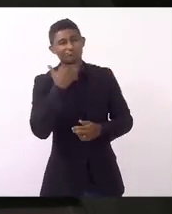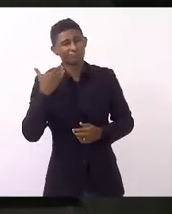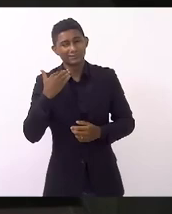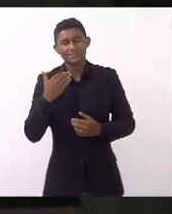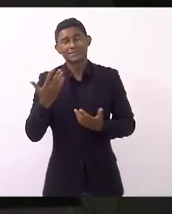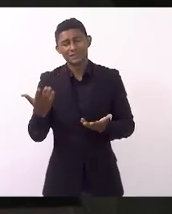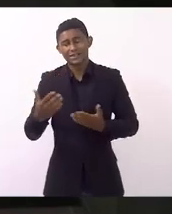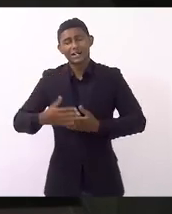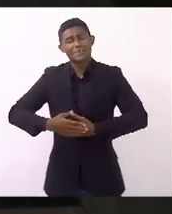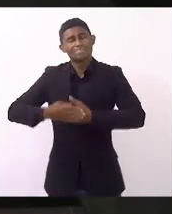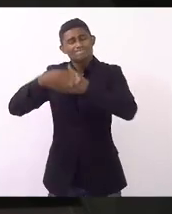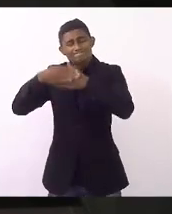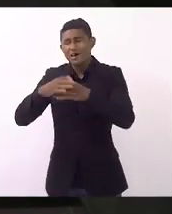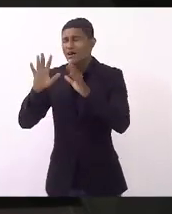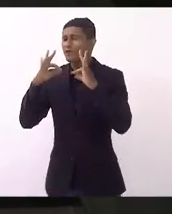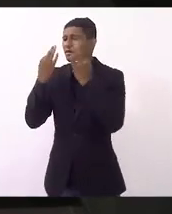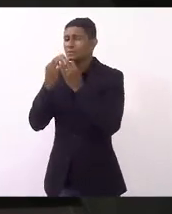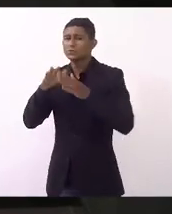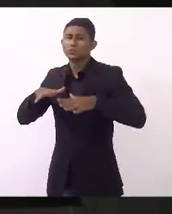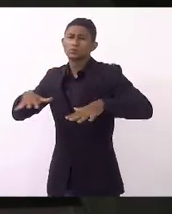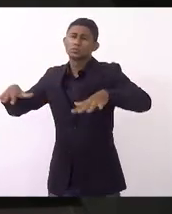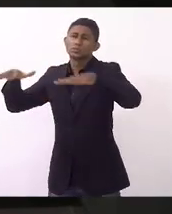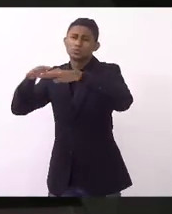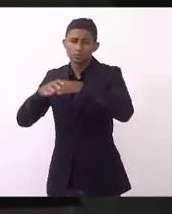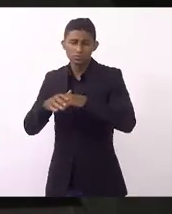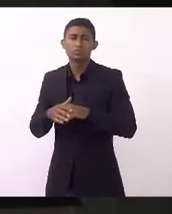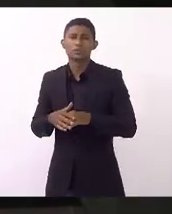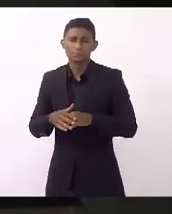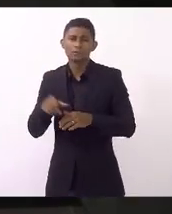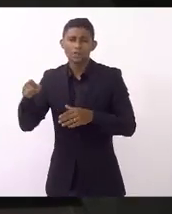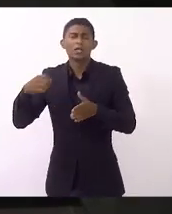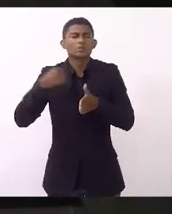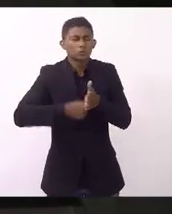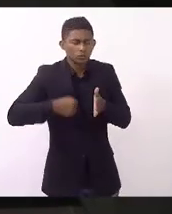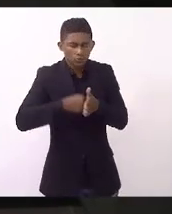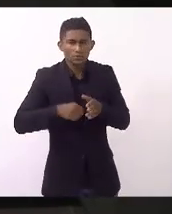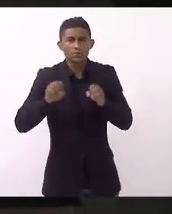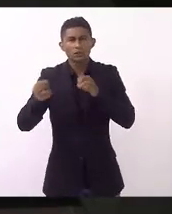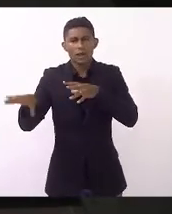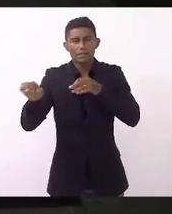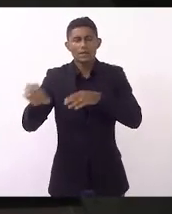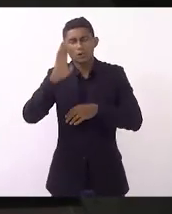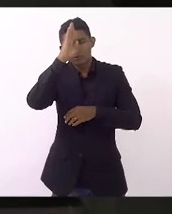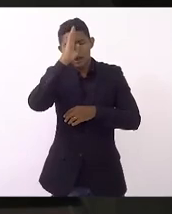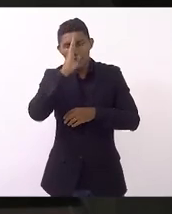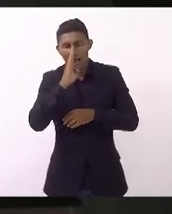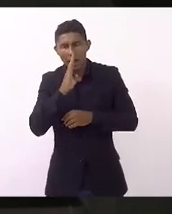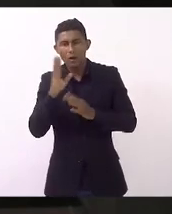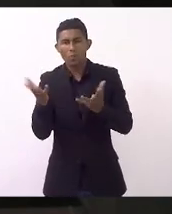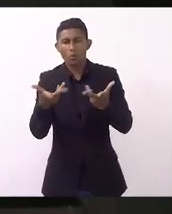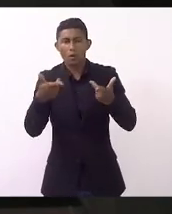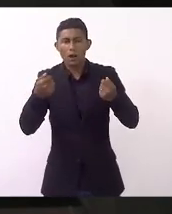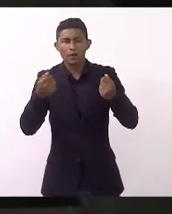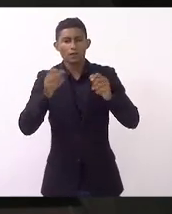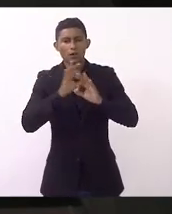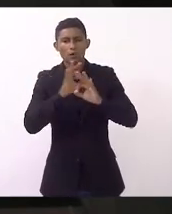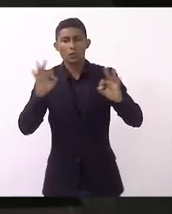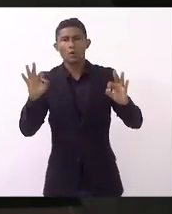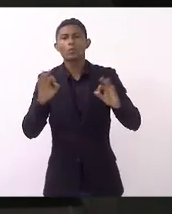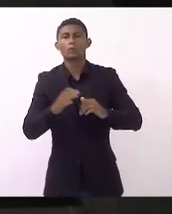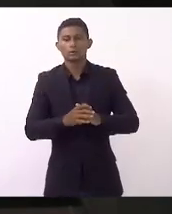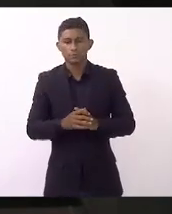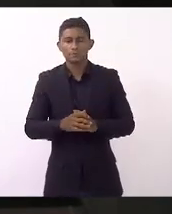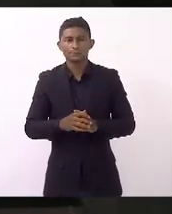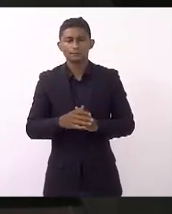que acompanharam sua trajetória em defesa da educação pública, gratuita, laica, de qualidade, socialmente referenciada no